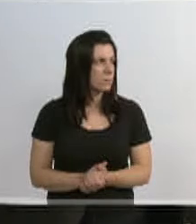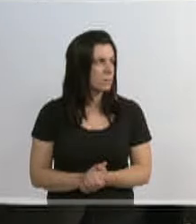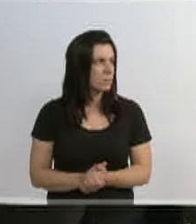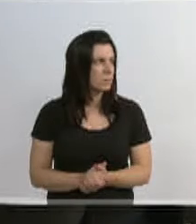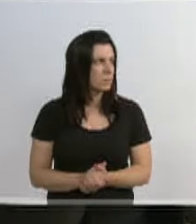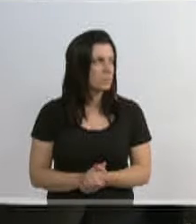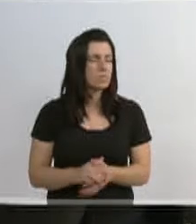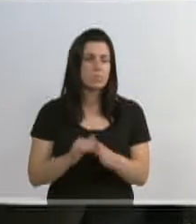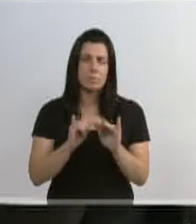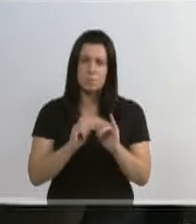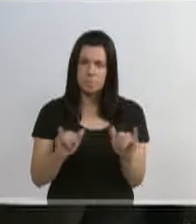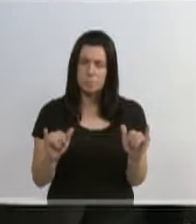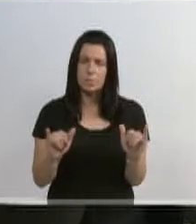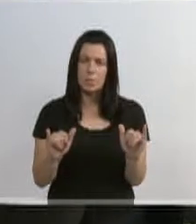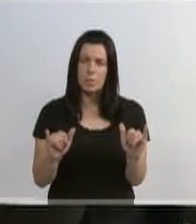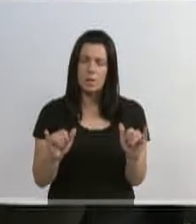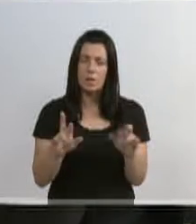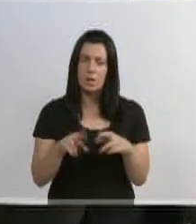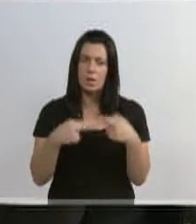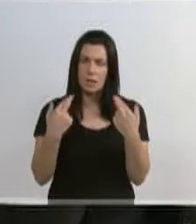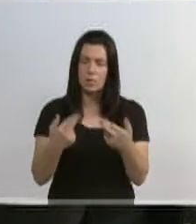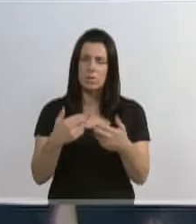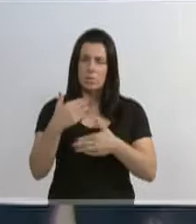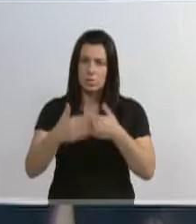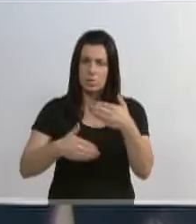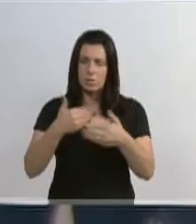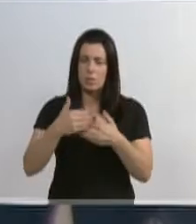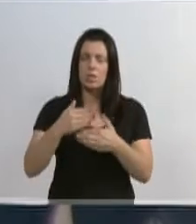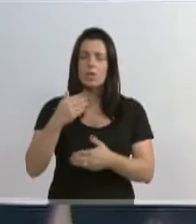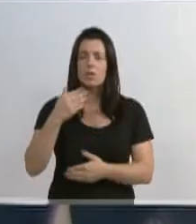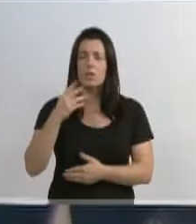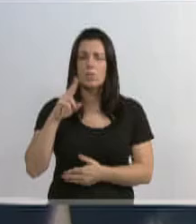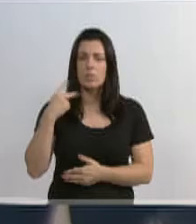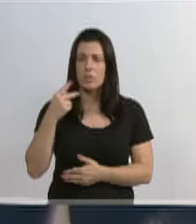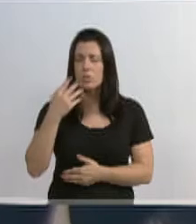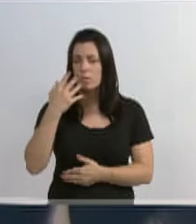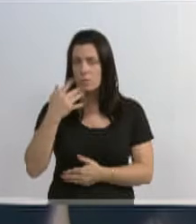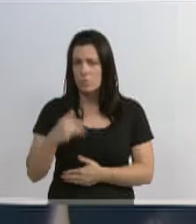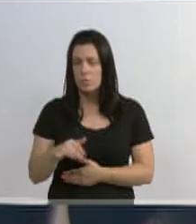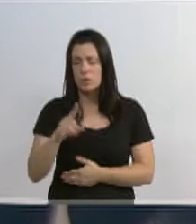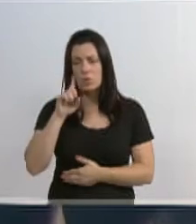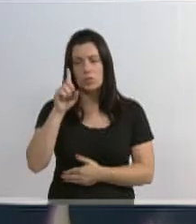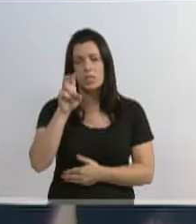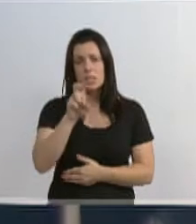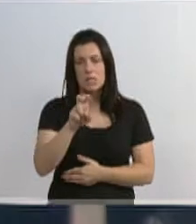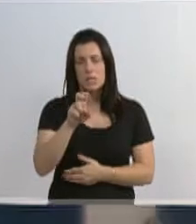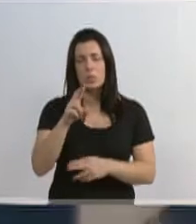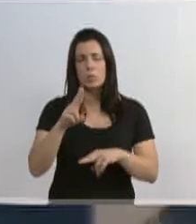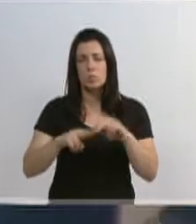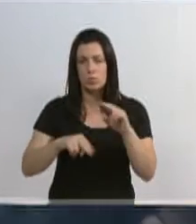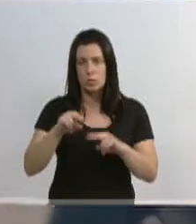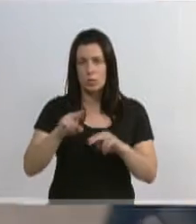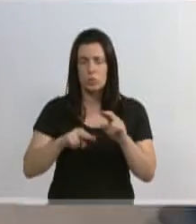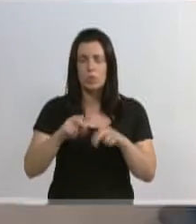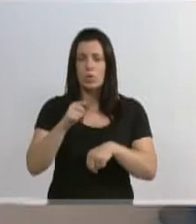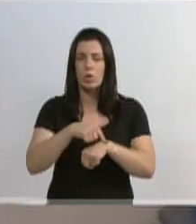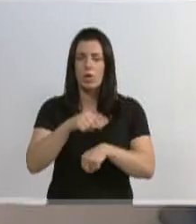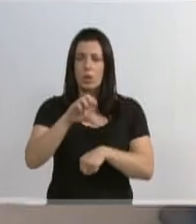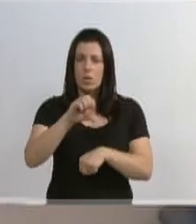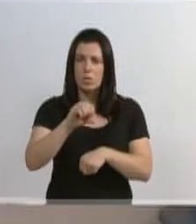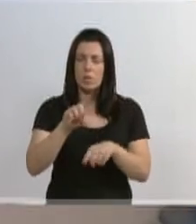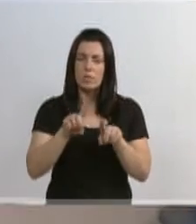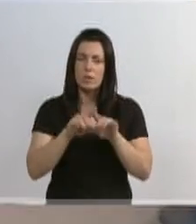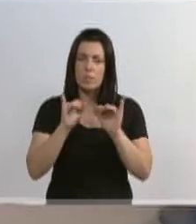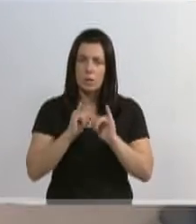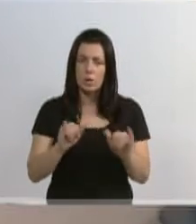Comunico a realização de reunião ordinária dos vereadores mirins neste plenário, dia 5 de junho, às 9 horas. Comunico